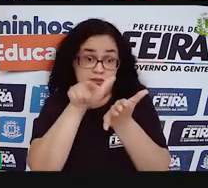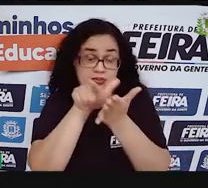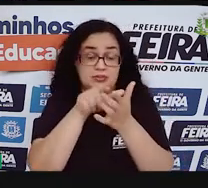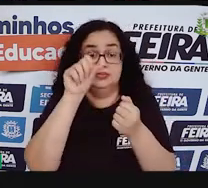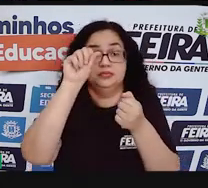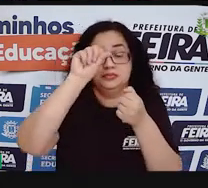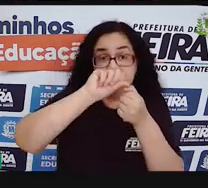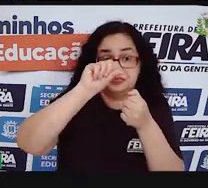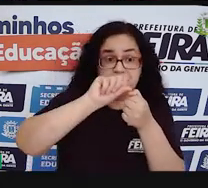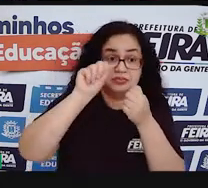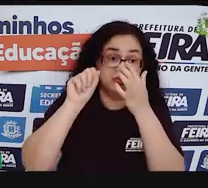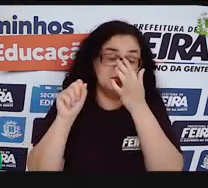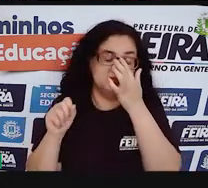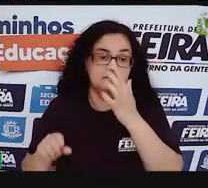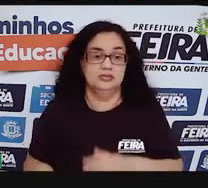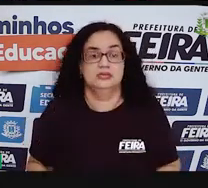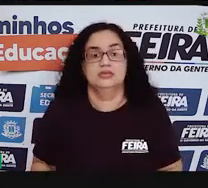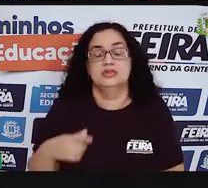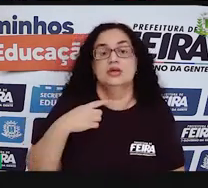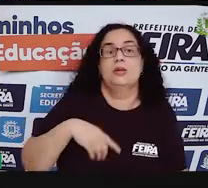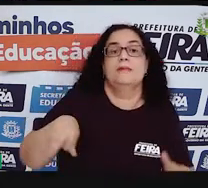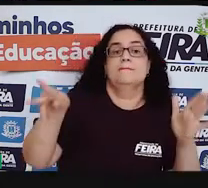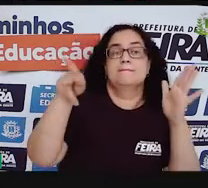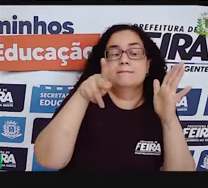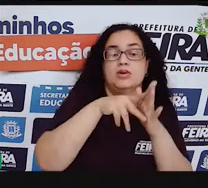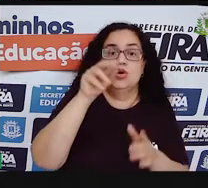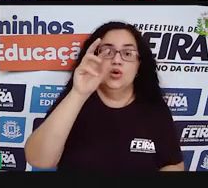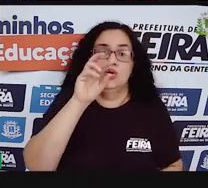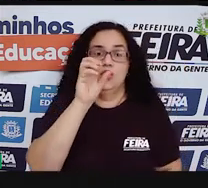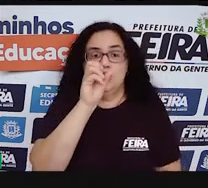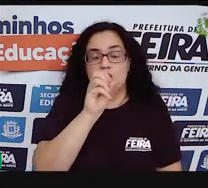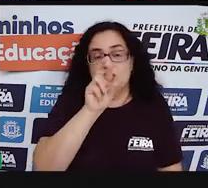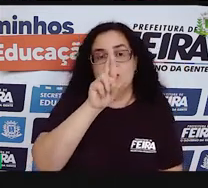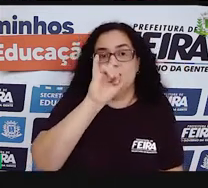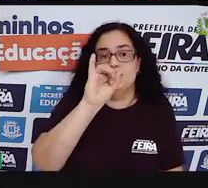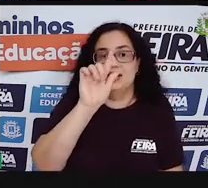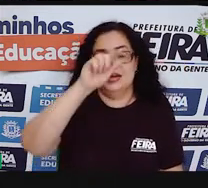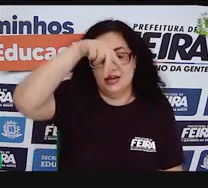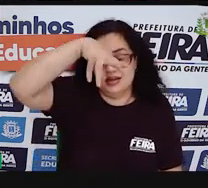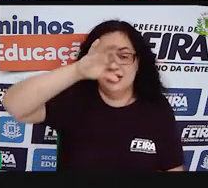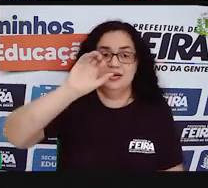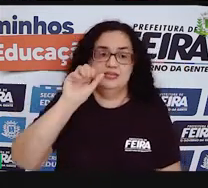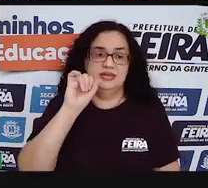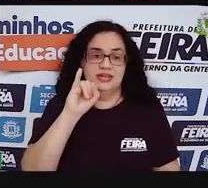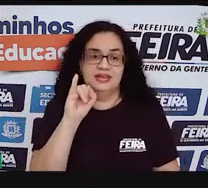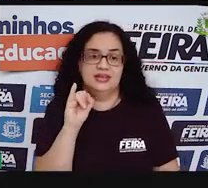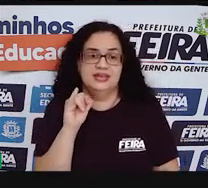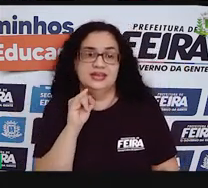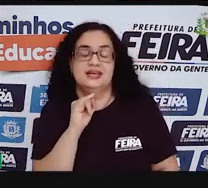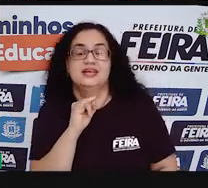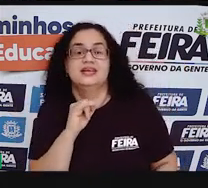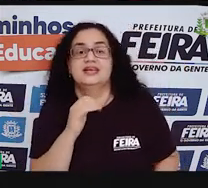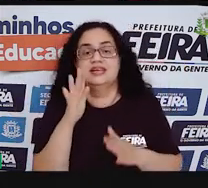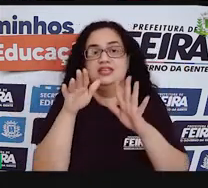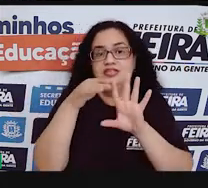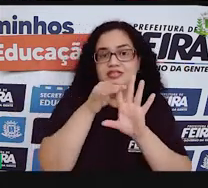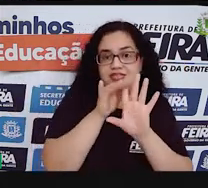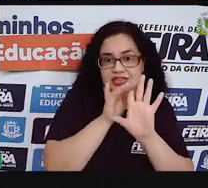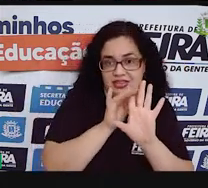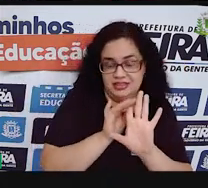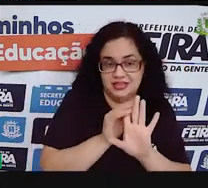utiliza o papel, e através aí da produção do origami a gente consegue observar a propriedade da